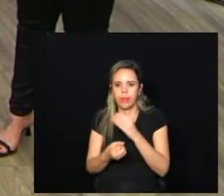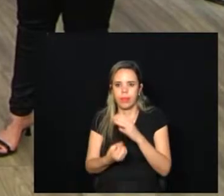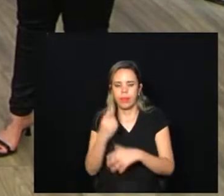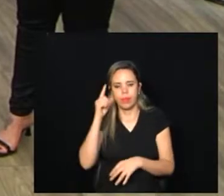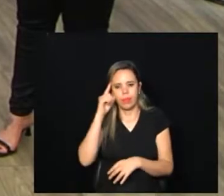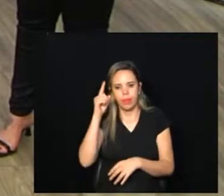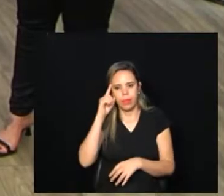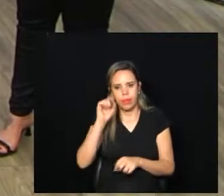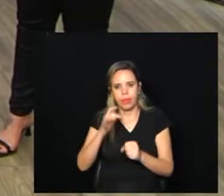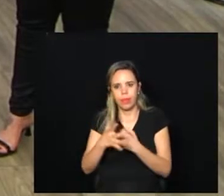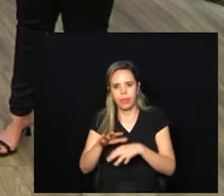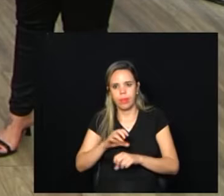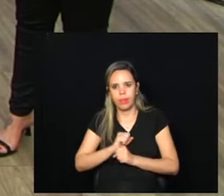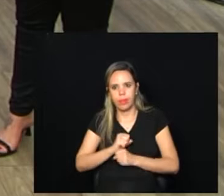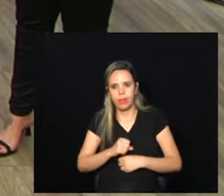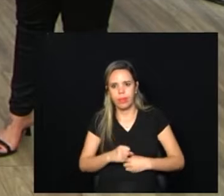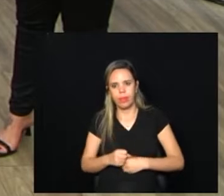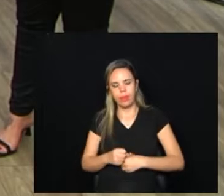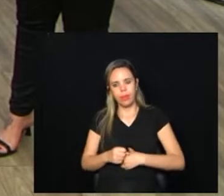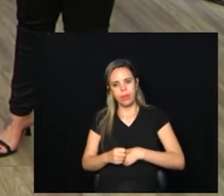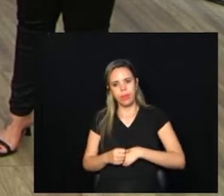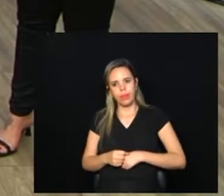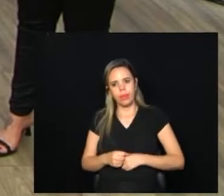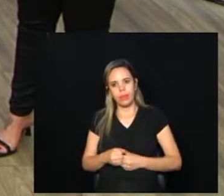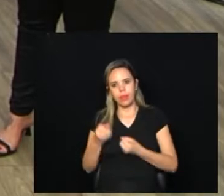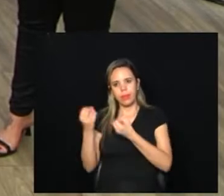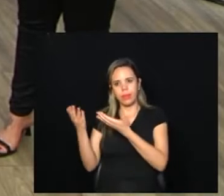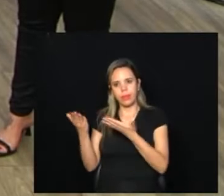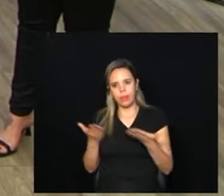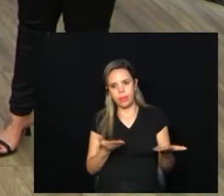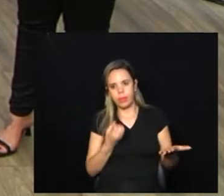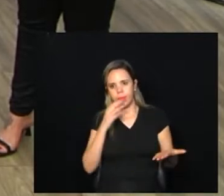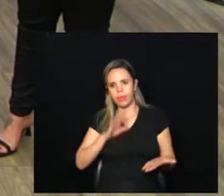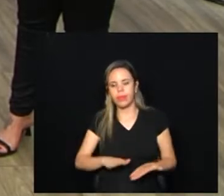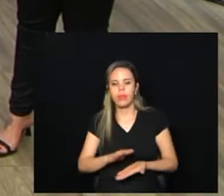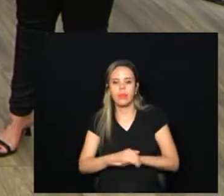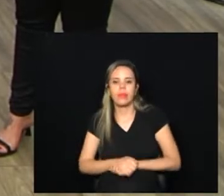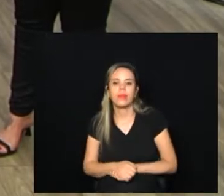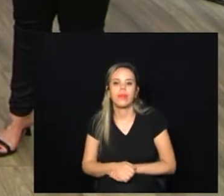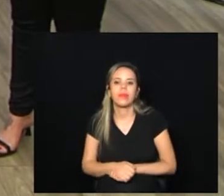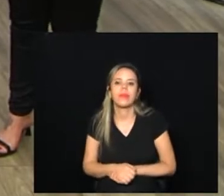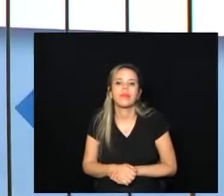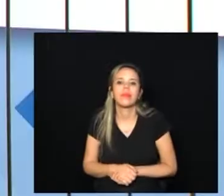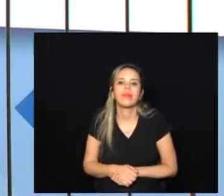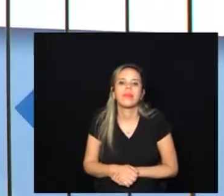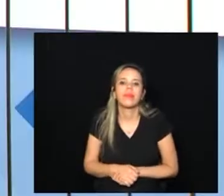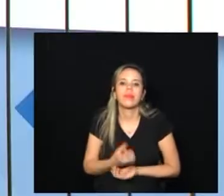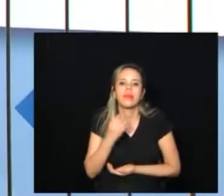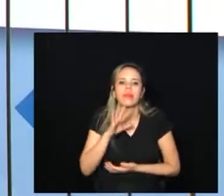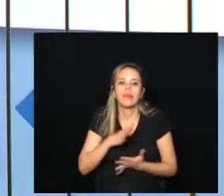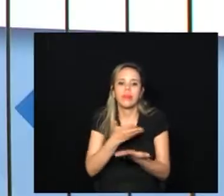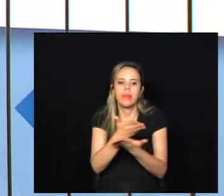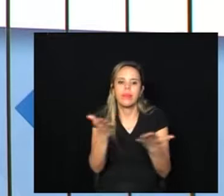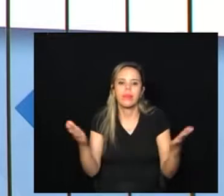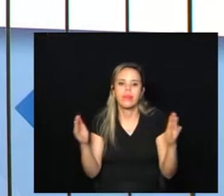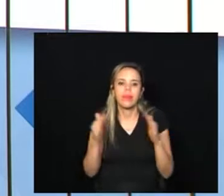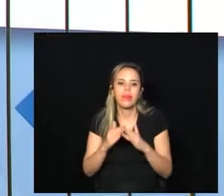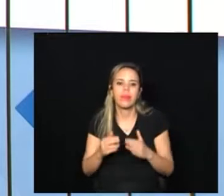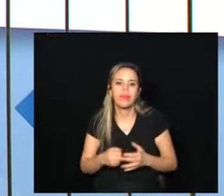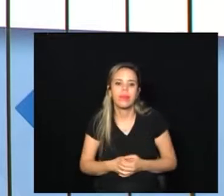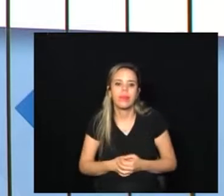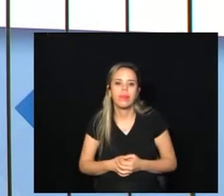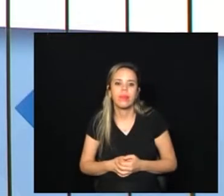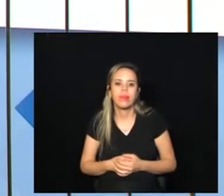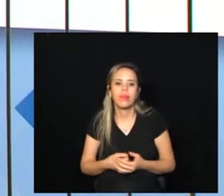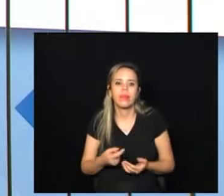diária dos casos da Covid-19. Então, seja bem-vinda e boa tarde. Boa tarde, Gabriel. Boa tarde a você aí de casa.